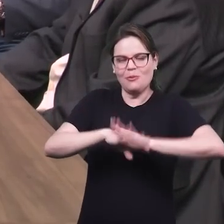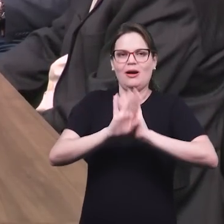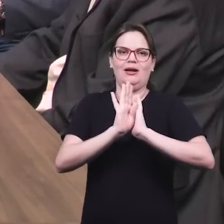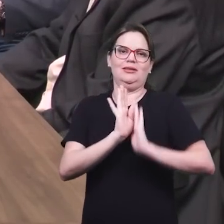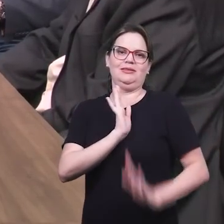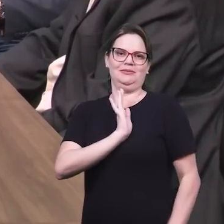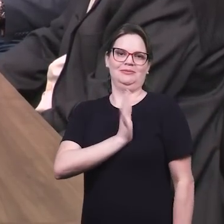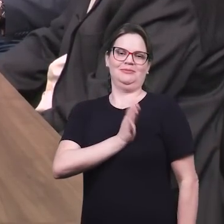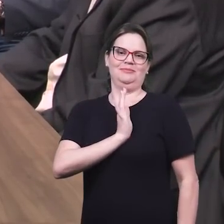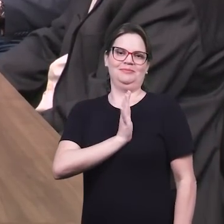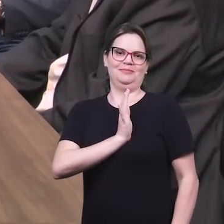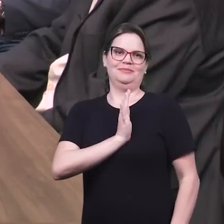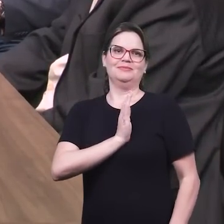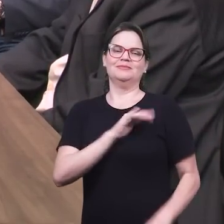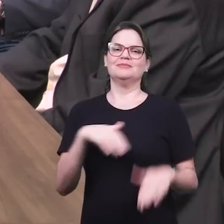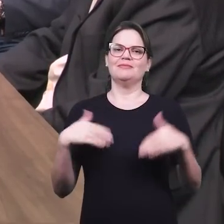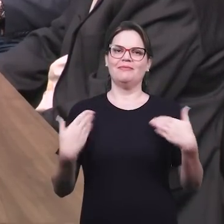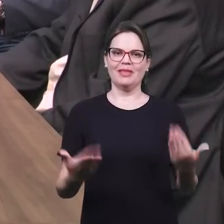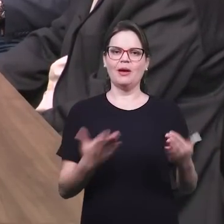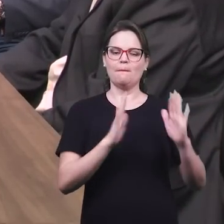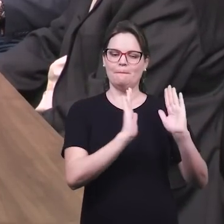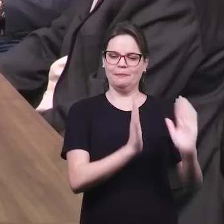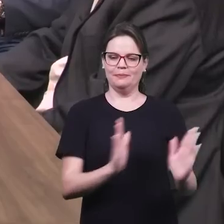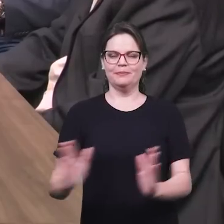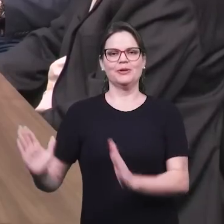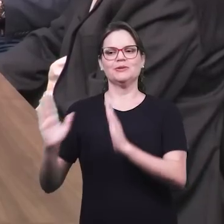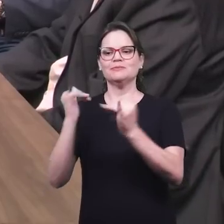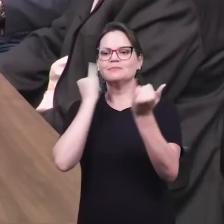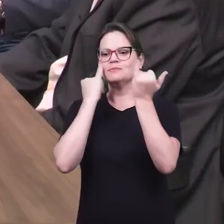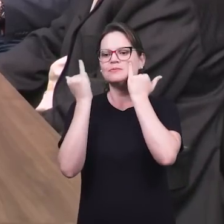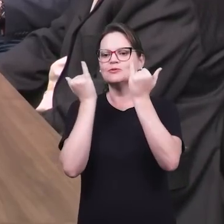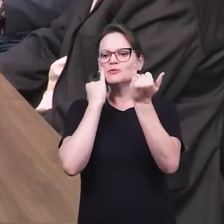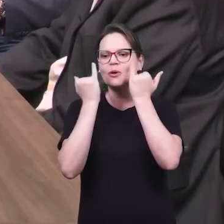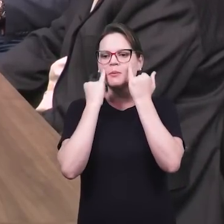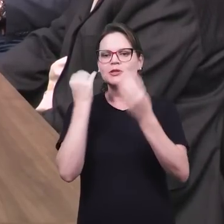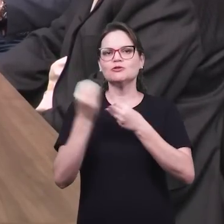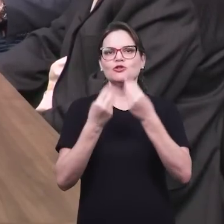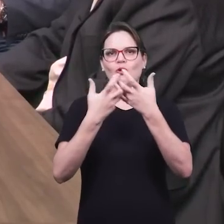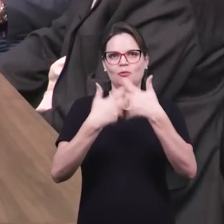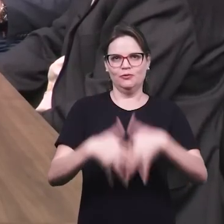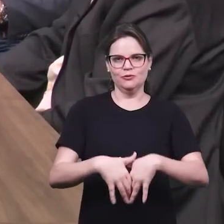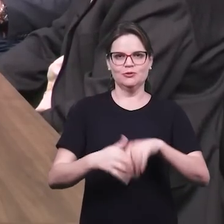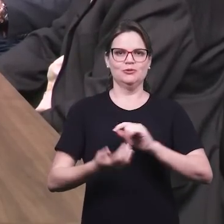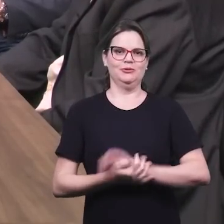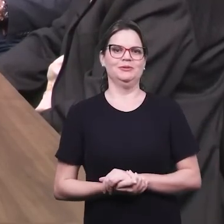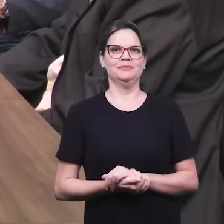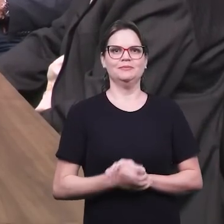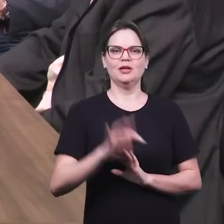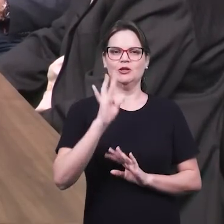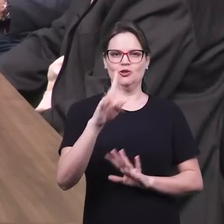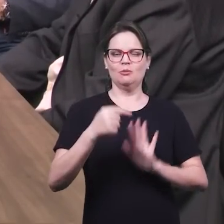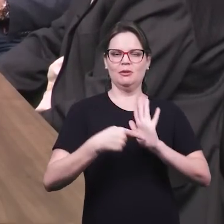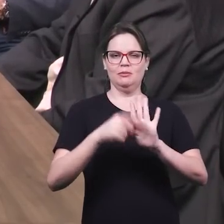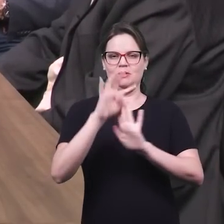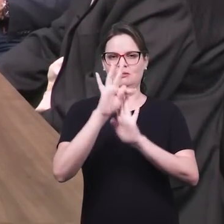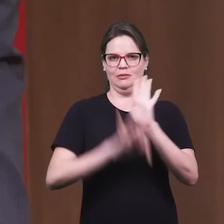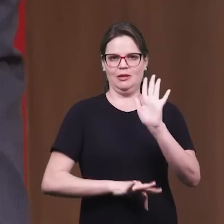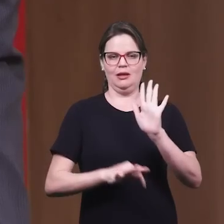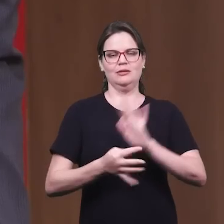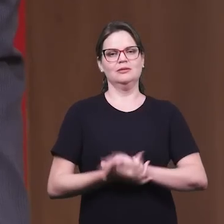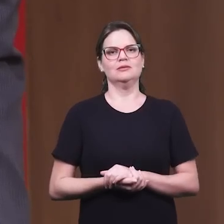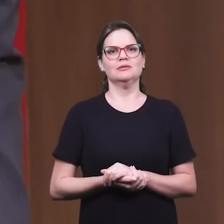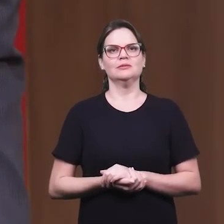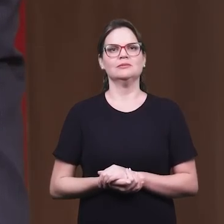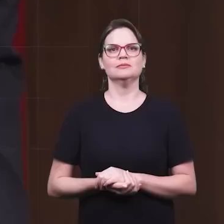guarda, né? Guarda. Então, é o processo de formação da memória, né? Sim, só para trazer o texto, né, mencionado aqui pelo